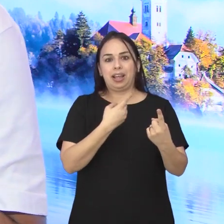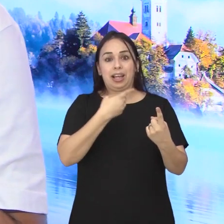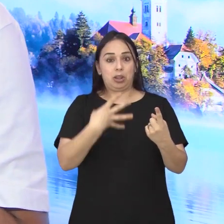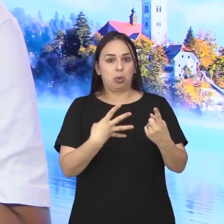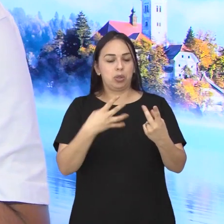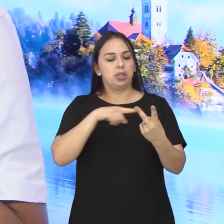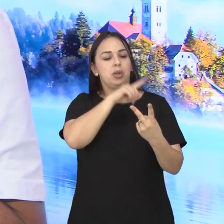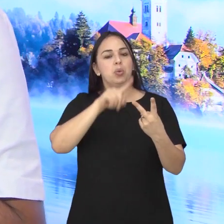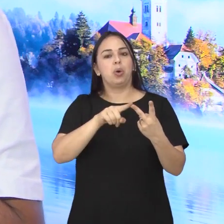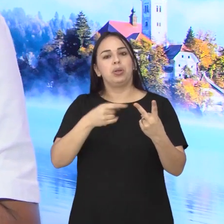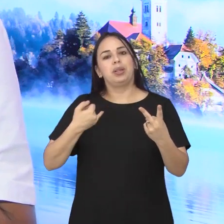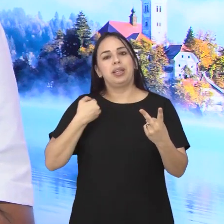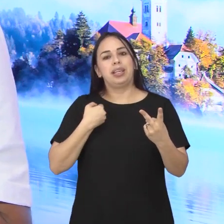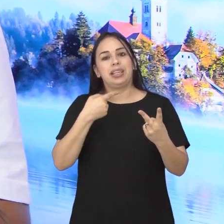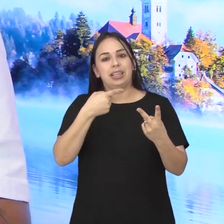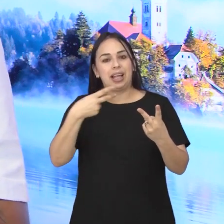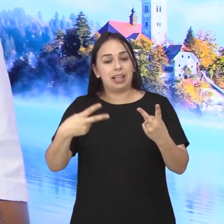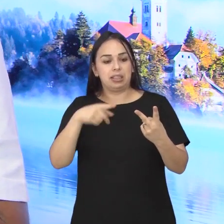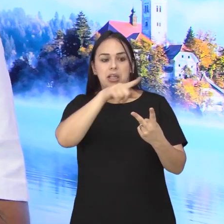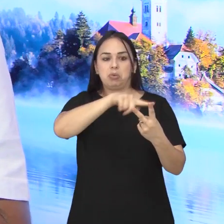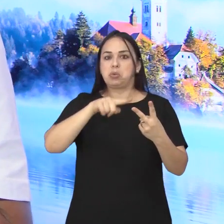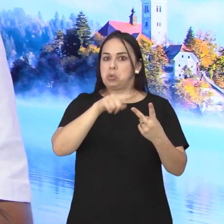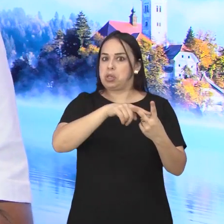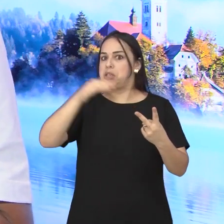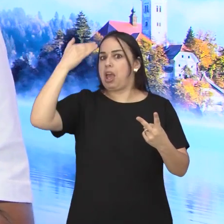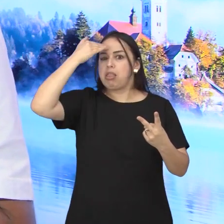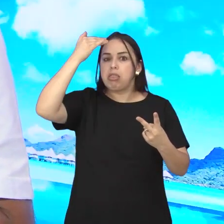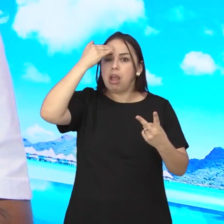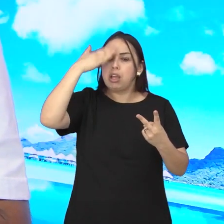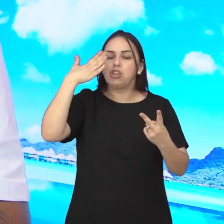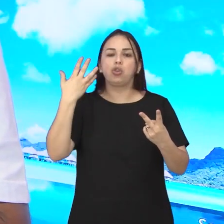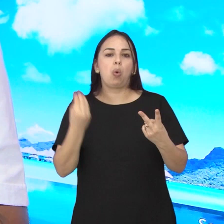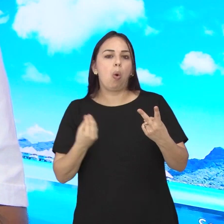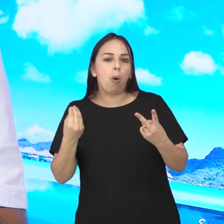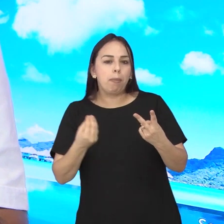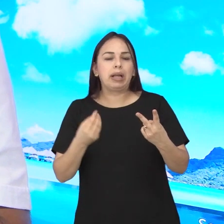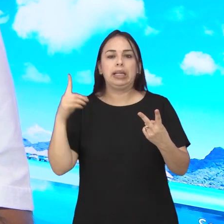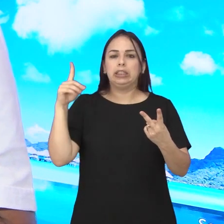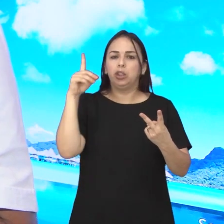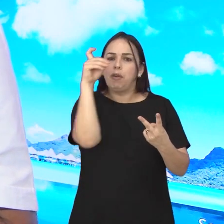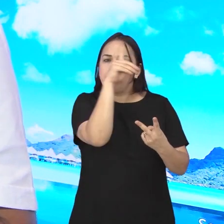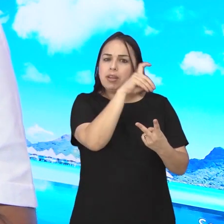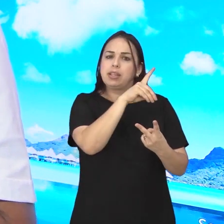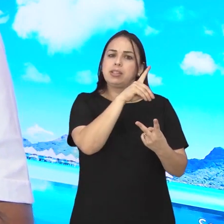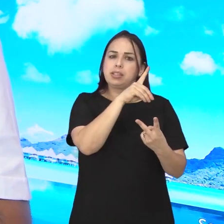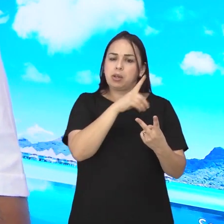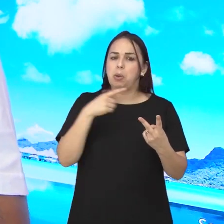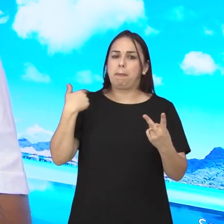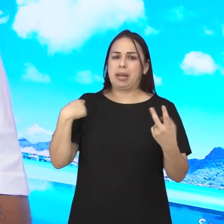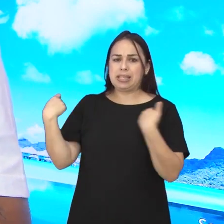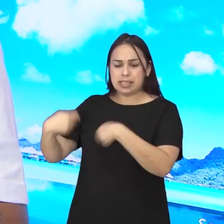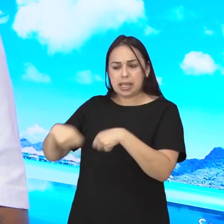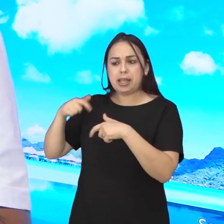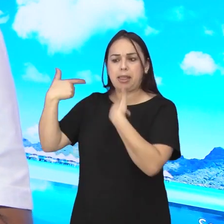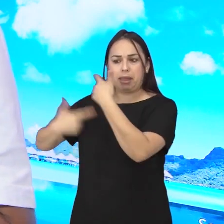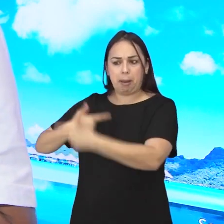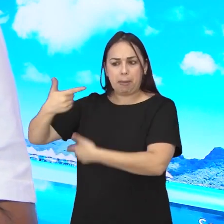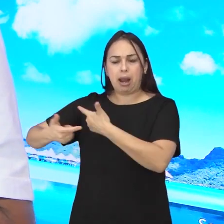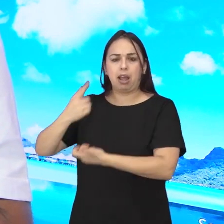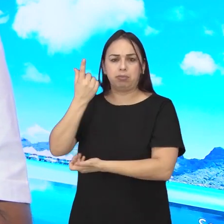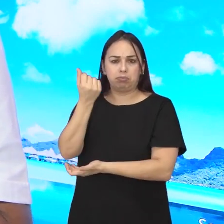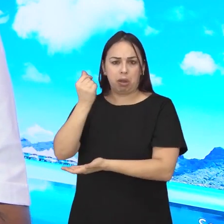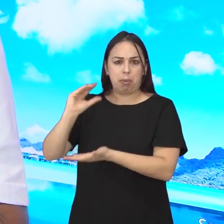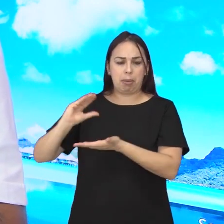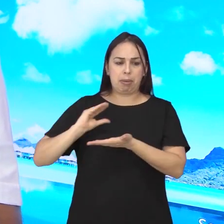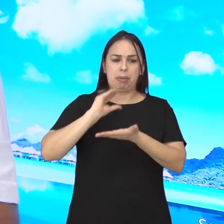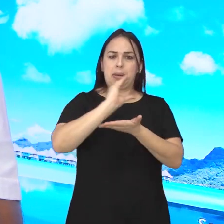outro tem 12 anos. Então eles já entendem muito bem, né, da situação, né, como que é difícil a gente ter que trabalhar para poder